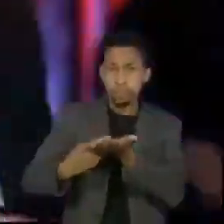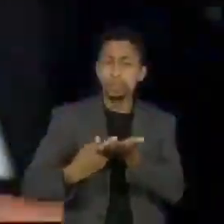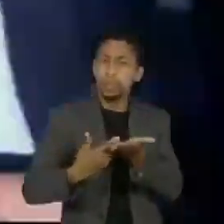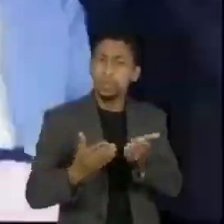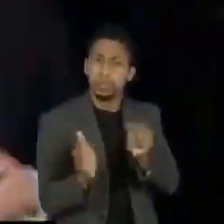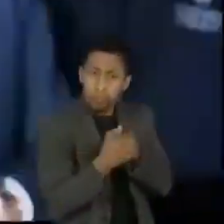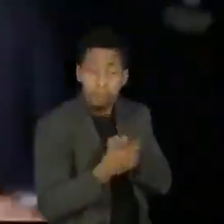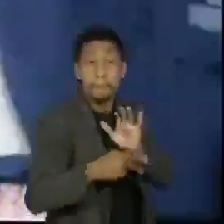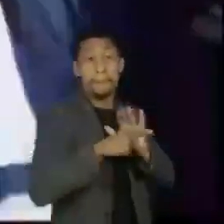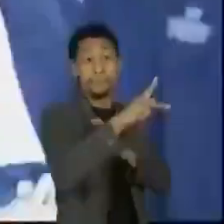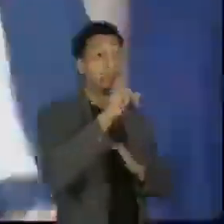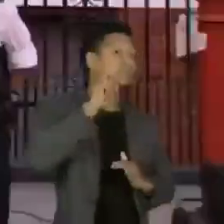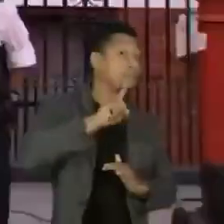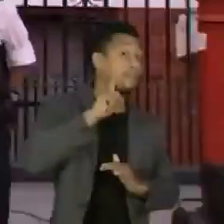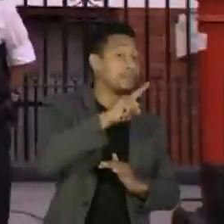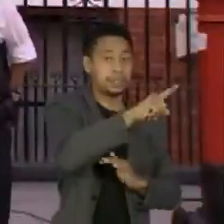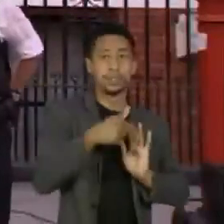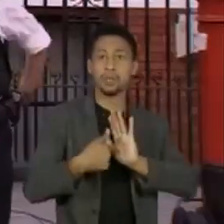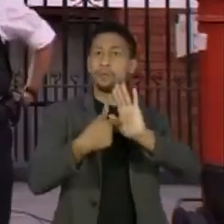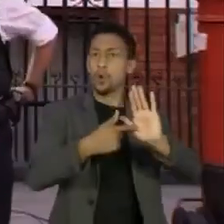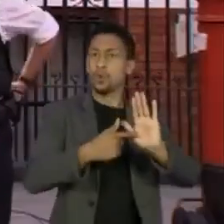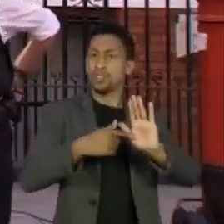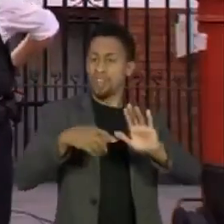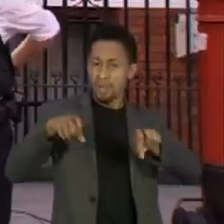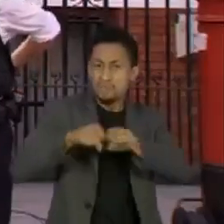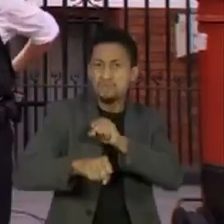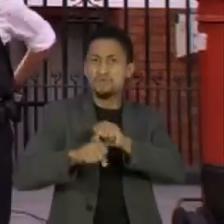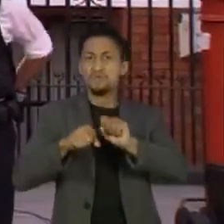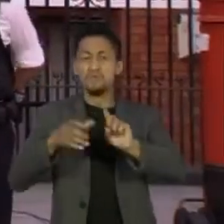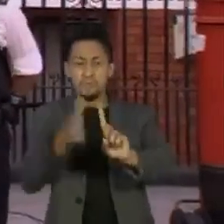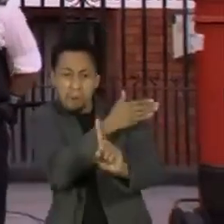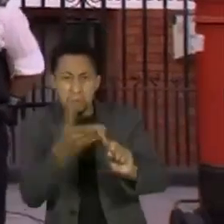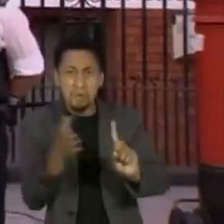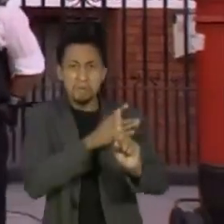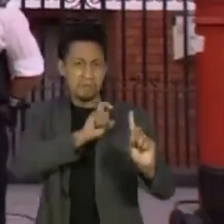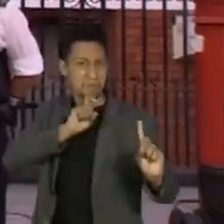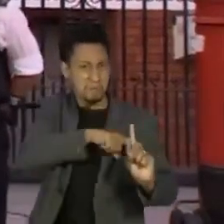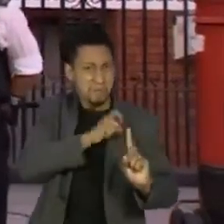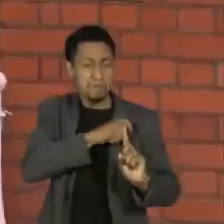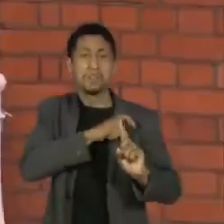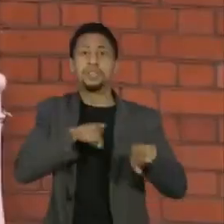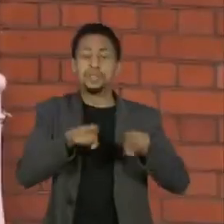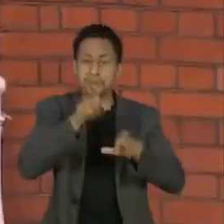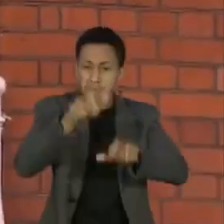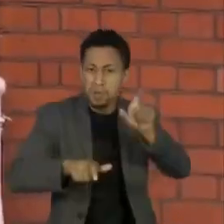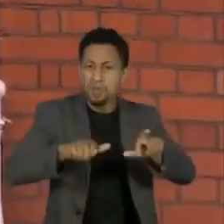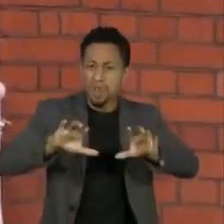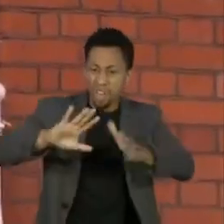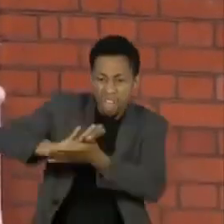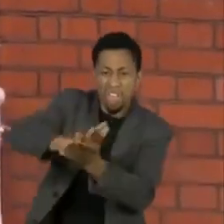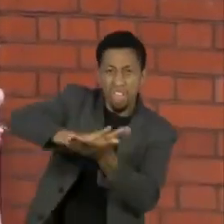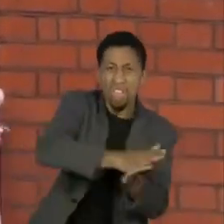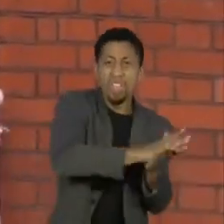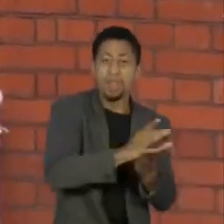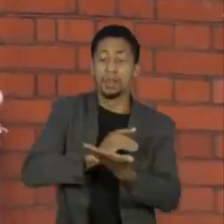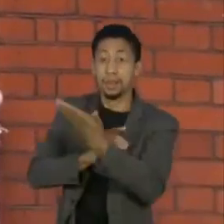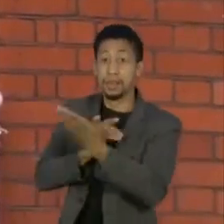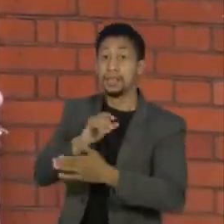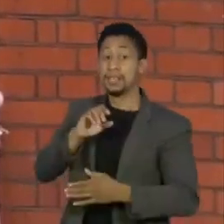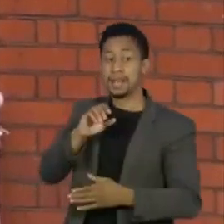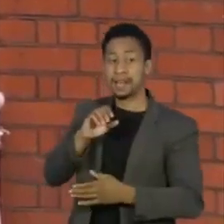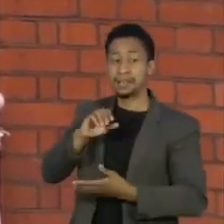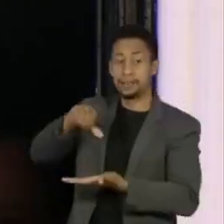dos Estados Unidos, que revelam abusos, tortura, mortes de civis em operações no Iraque e no